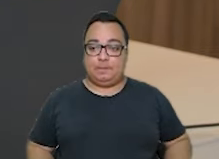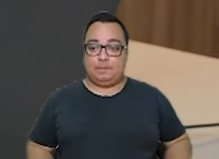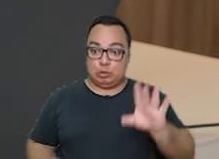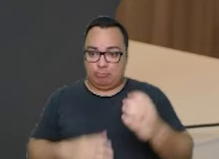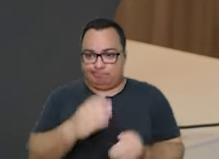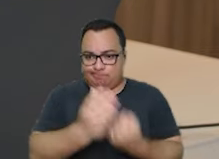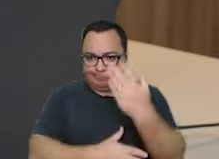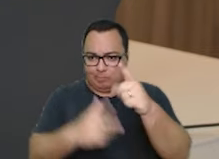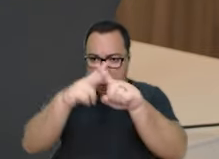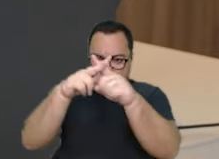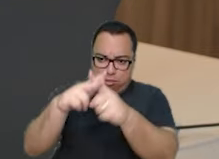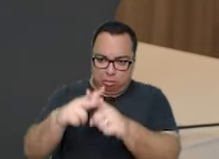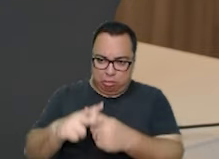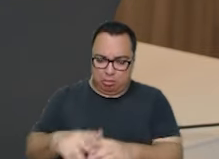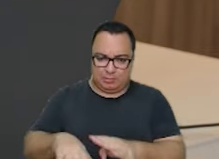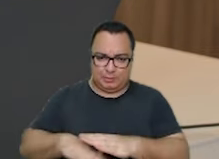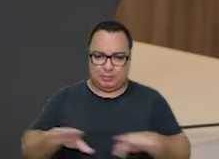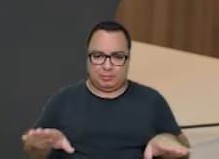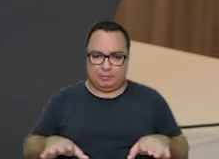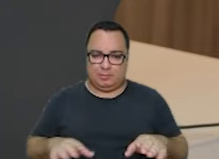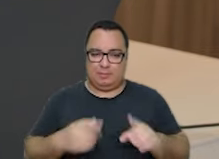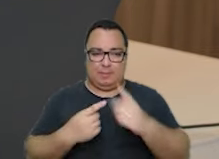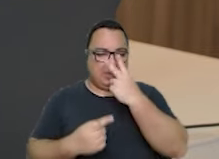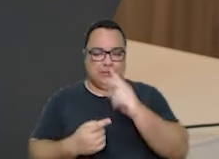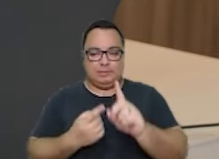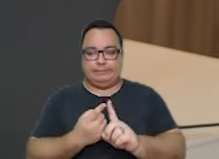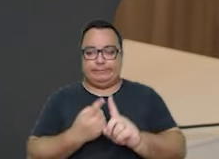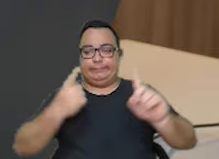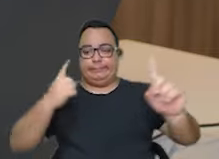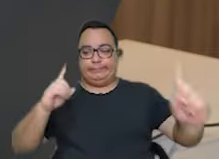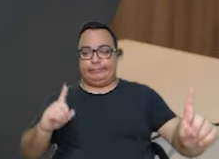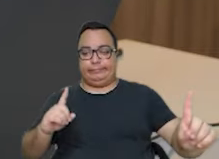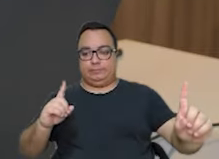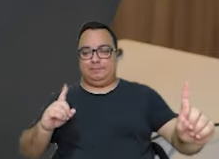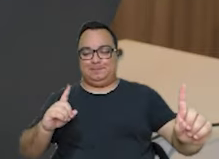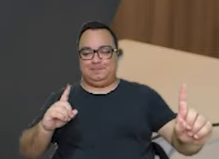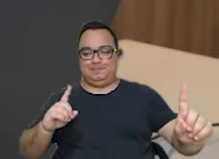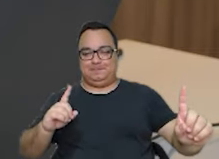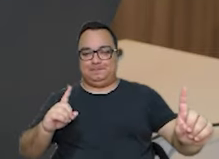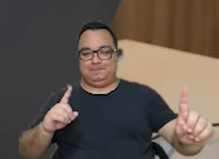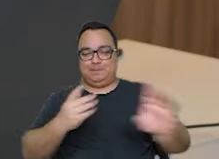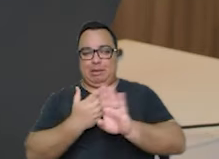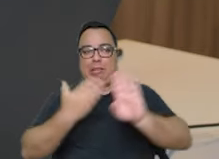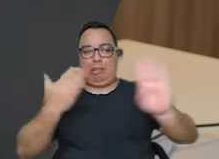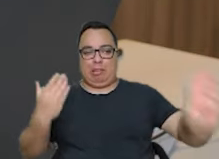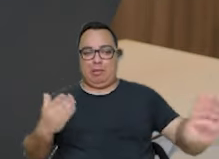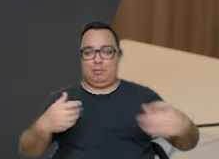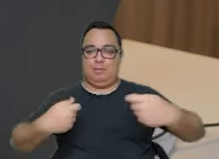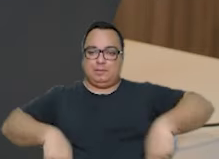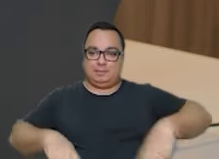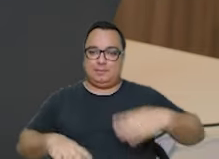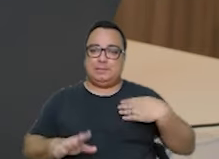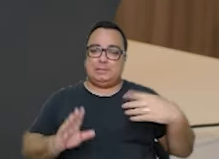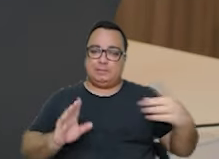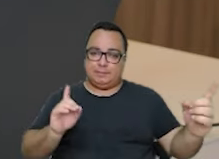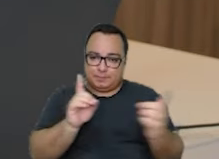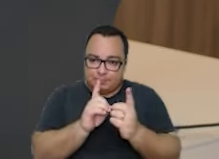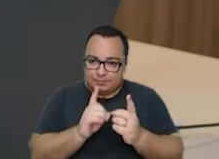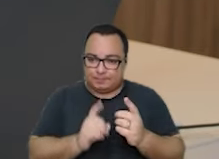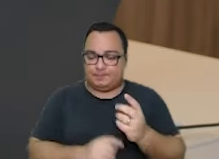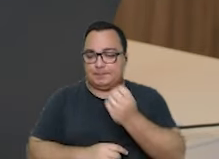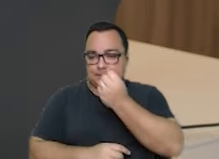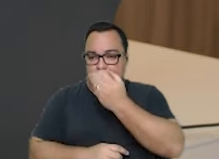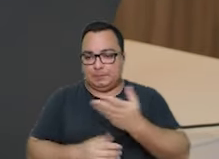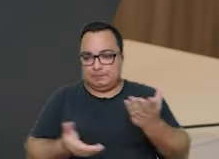uso recursos eu me distancio muito do cliente né e também eh